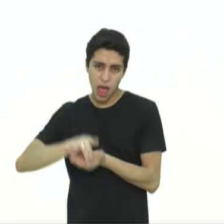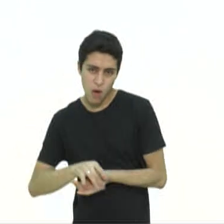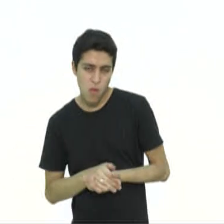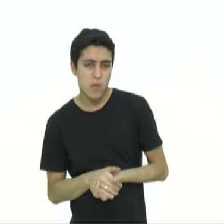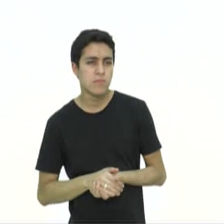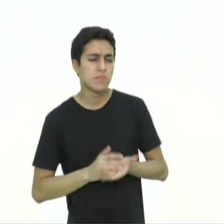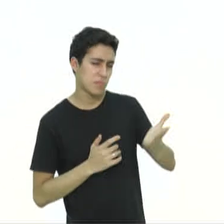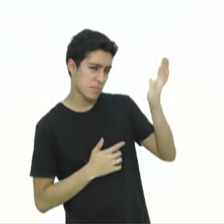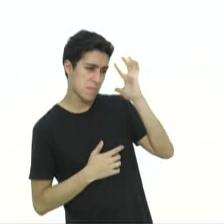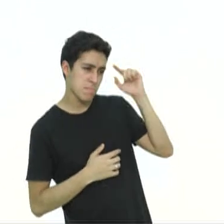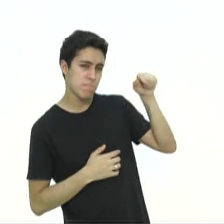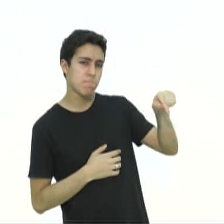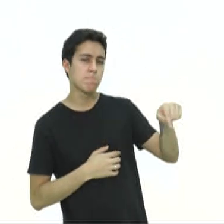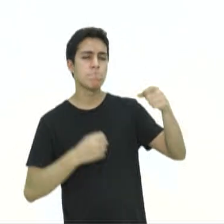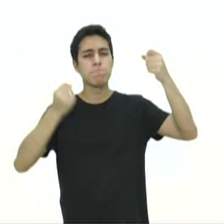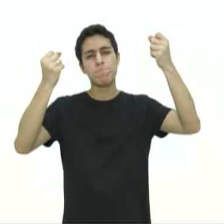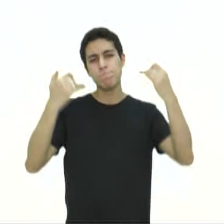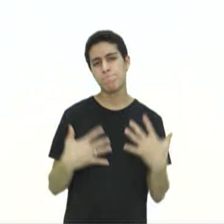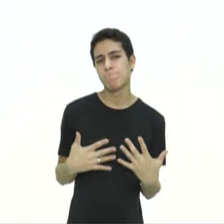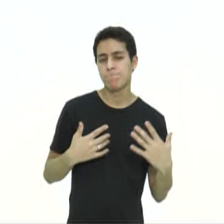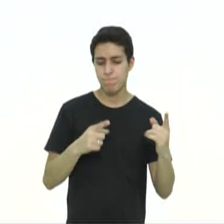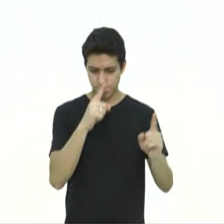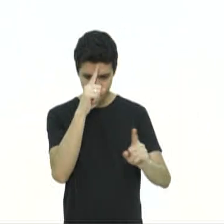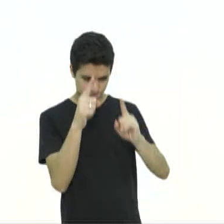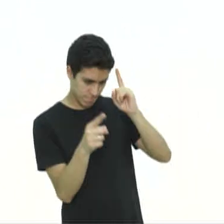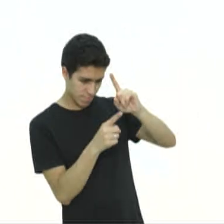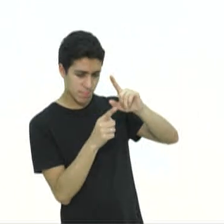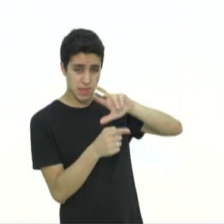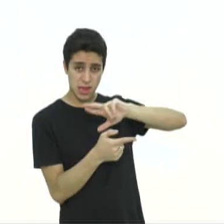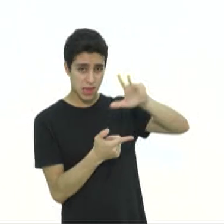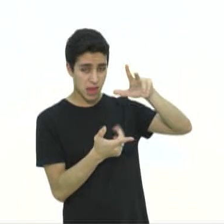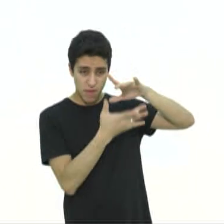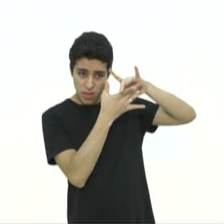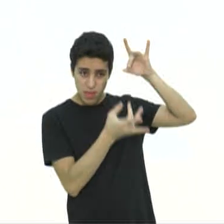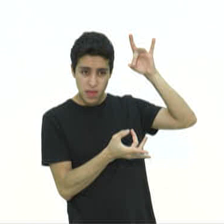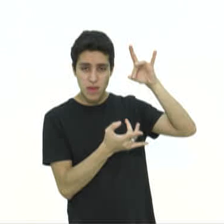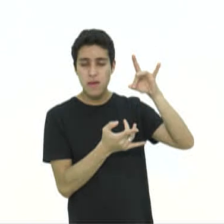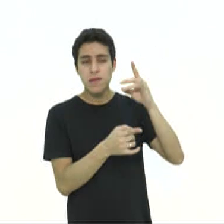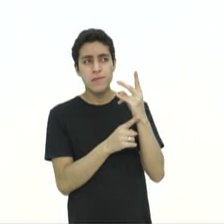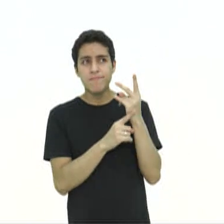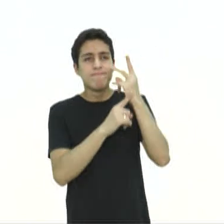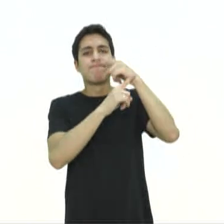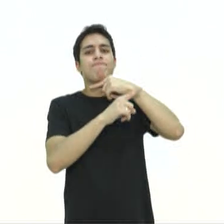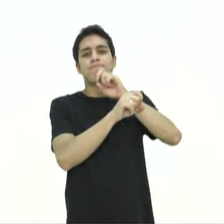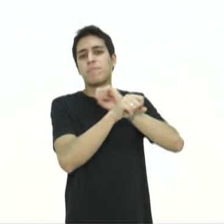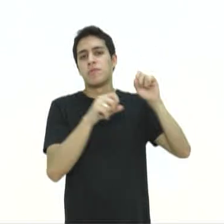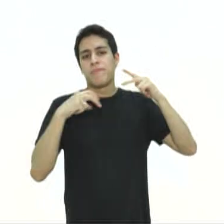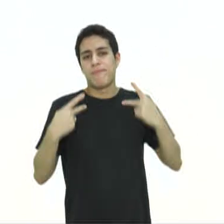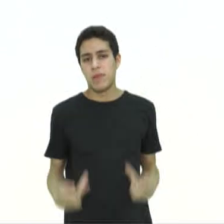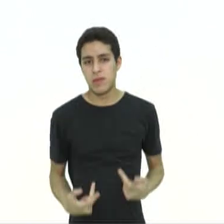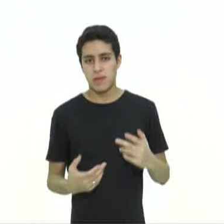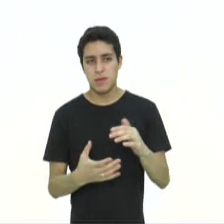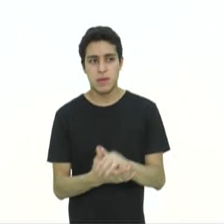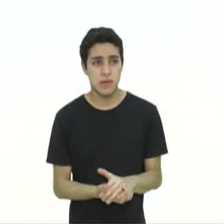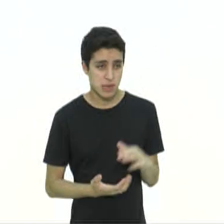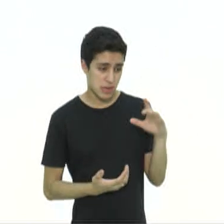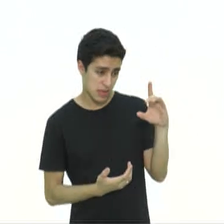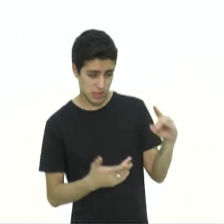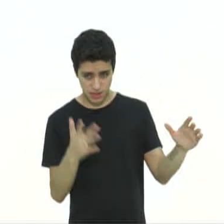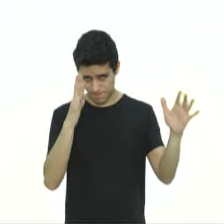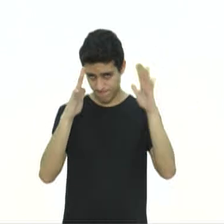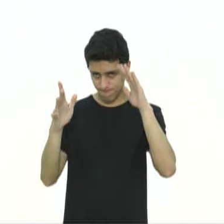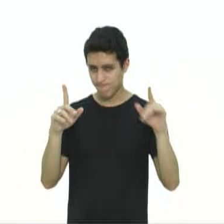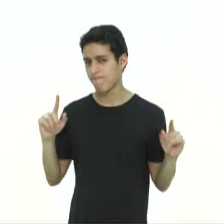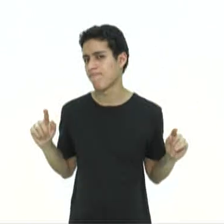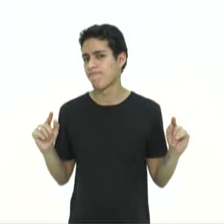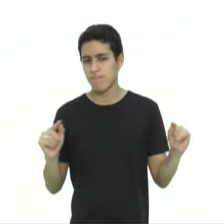a teoria em que Platão define as ideias como entidades imateriais inacessíveis ao intelecto humano. Letra D. É a teoria